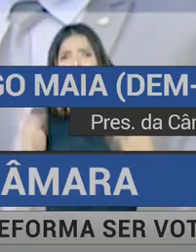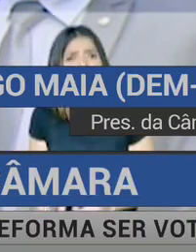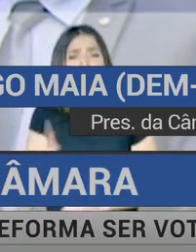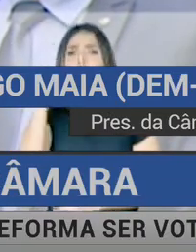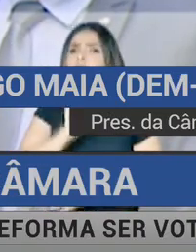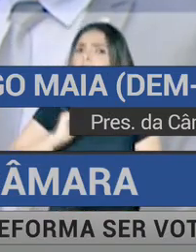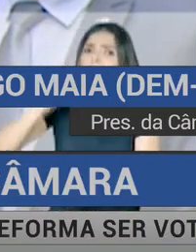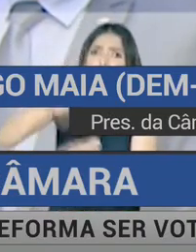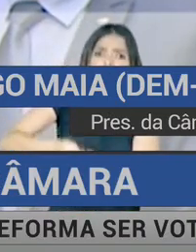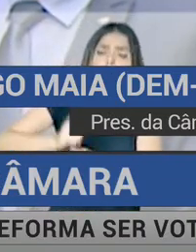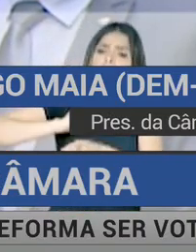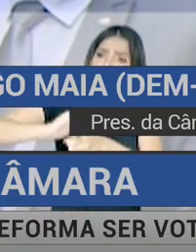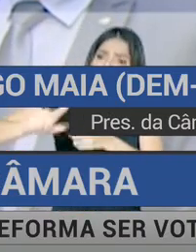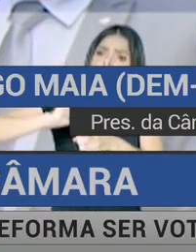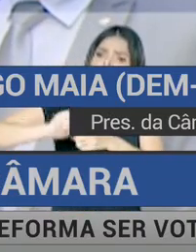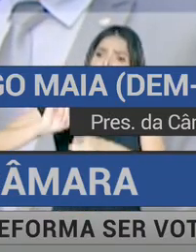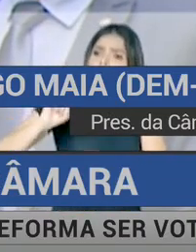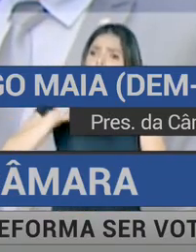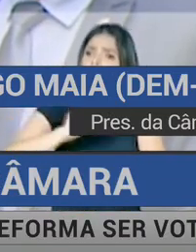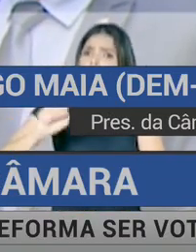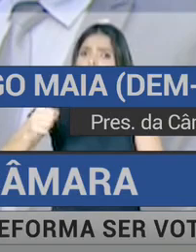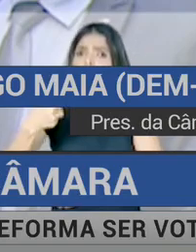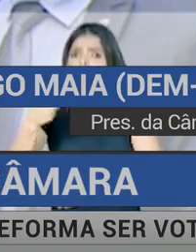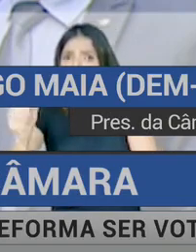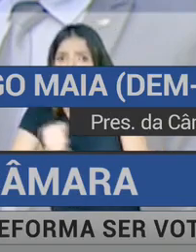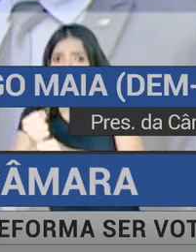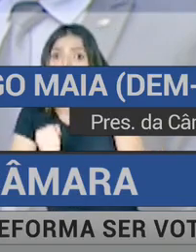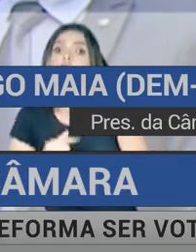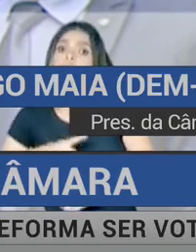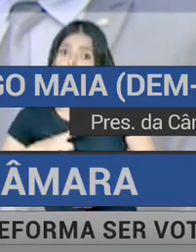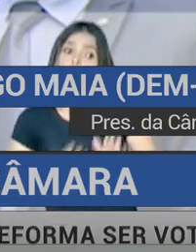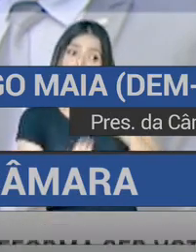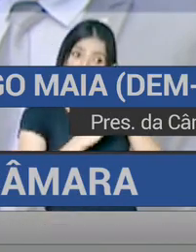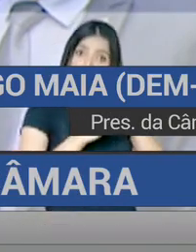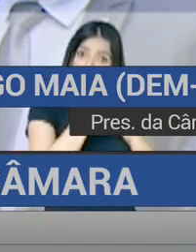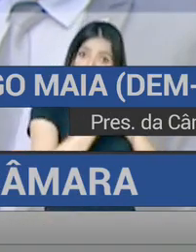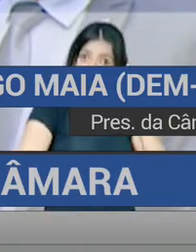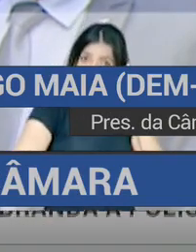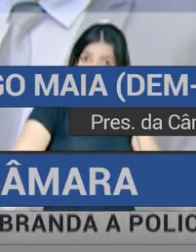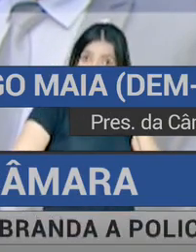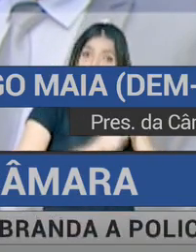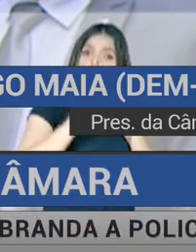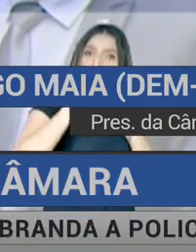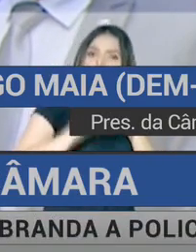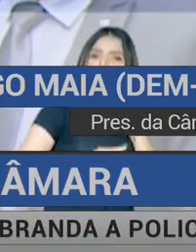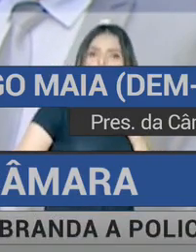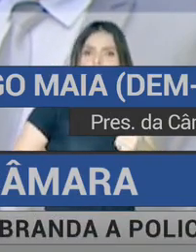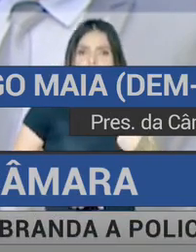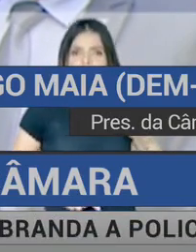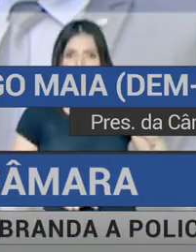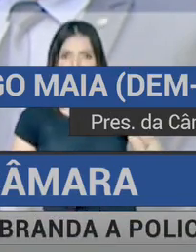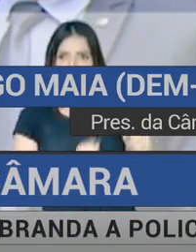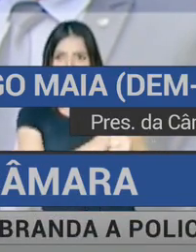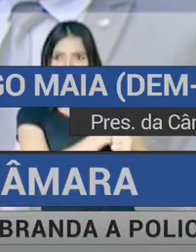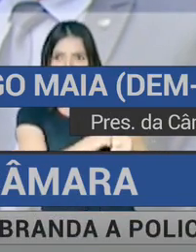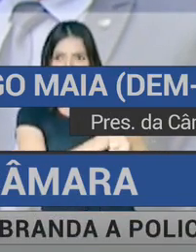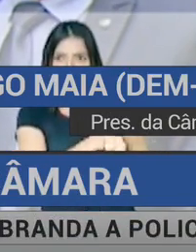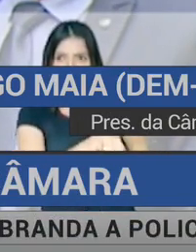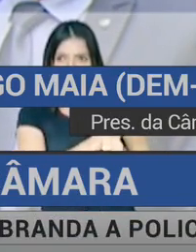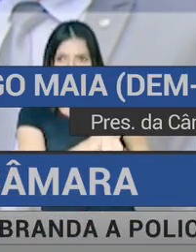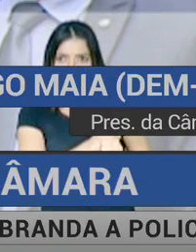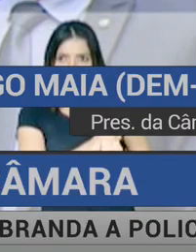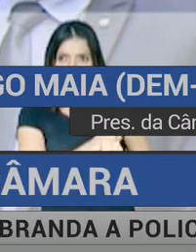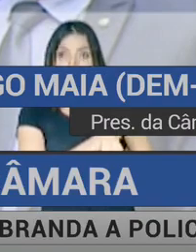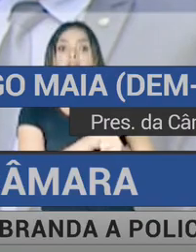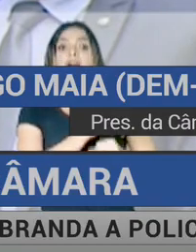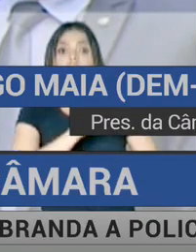tenham que contribuir 20 anos. E há uma emenda reduzindo, o texto reduzindo para 15 anos. A partir